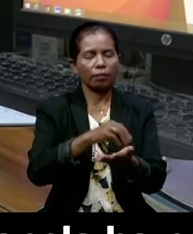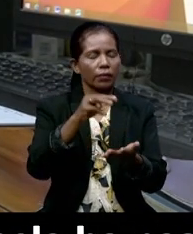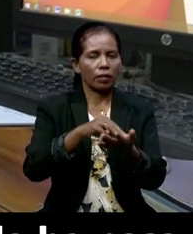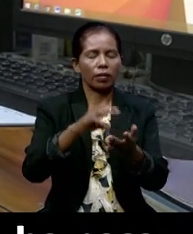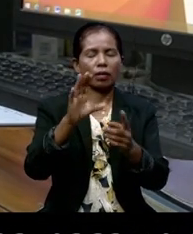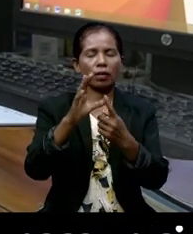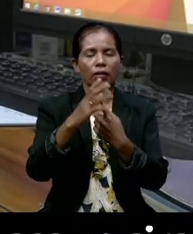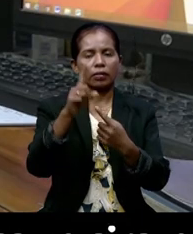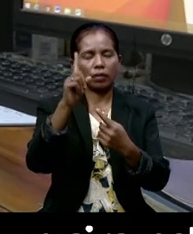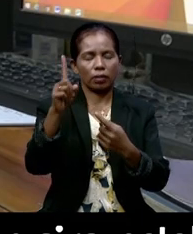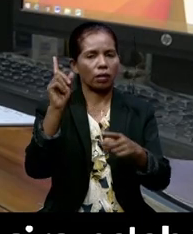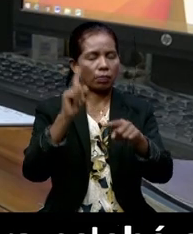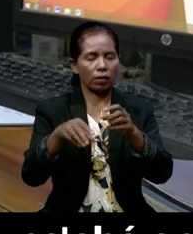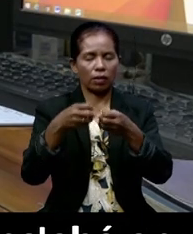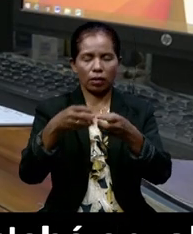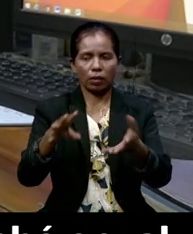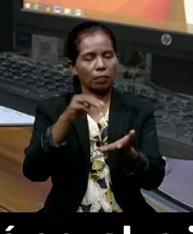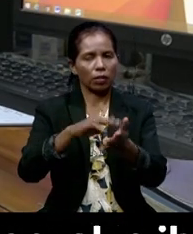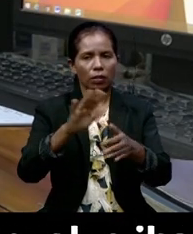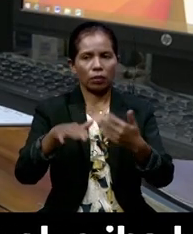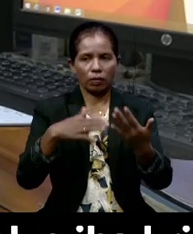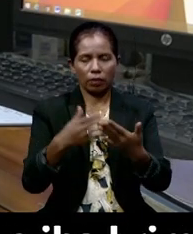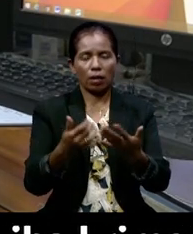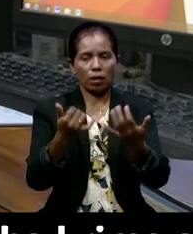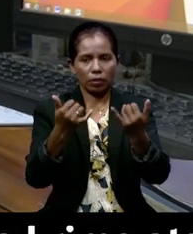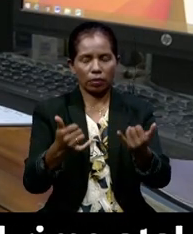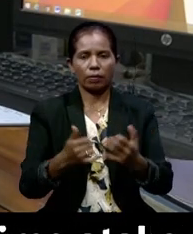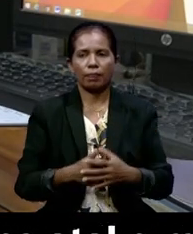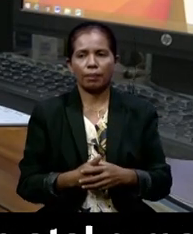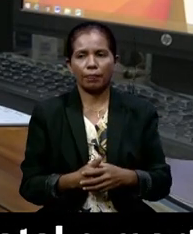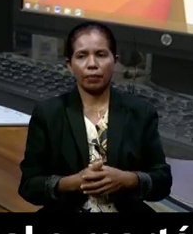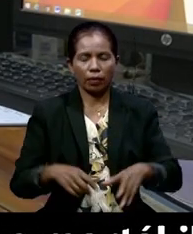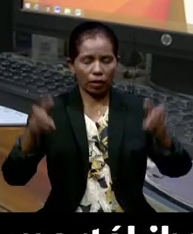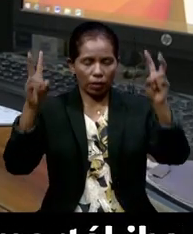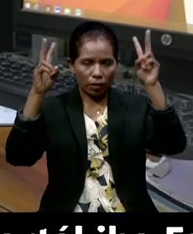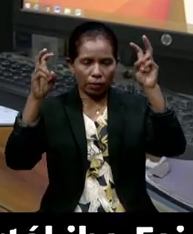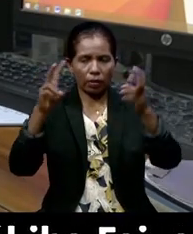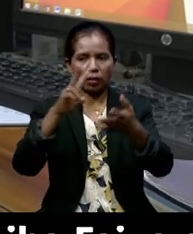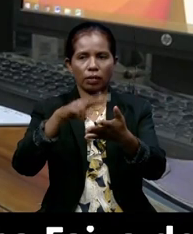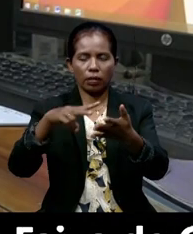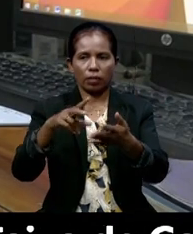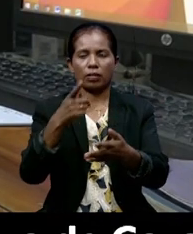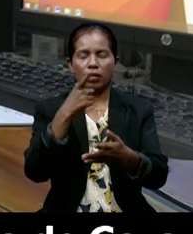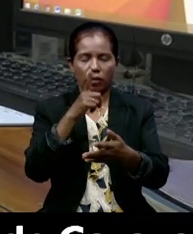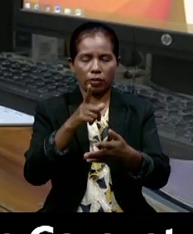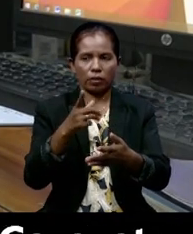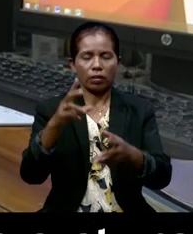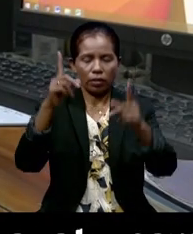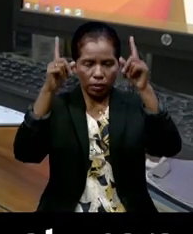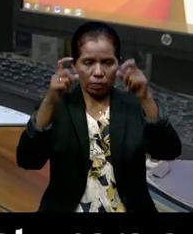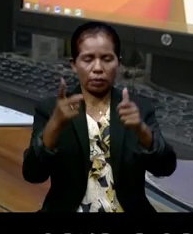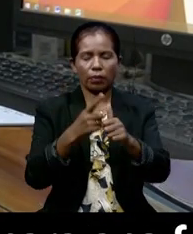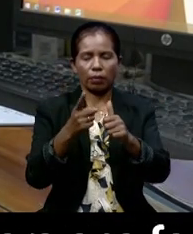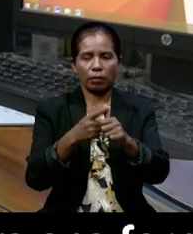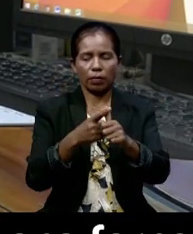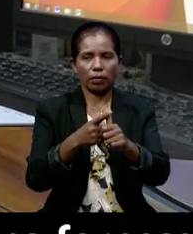materia tomak to hotu agora ida temas literatura maka foi narau ki exam primeiro periodo ne memang